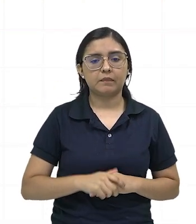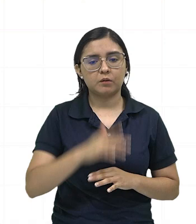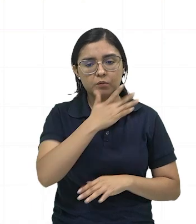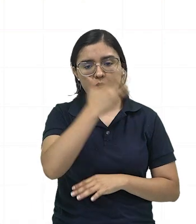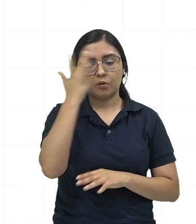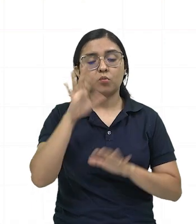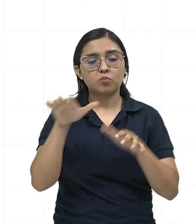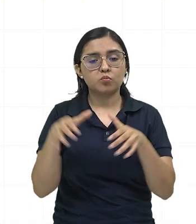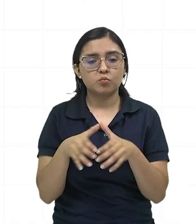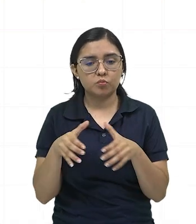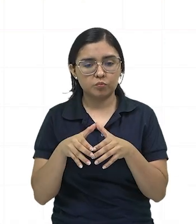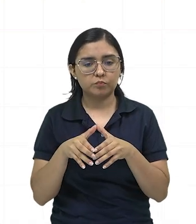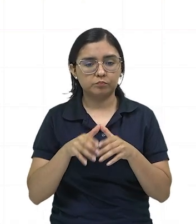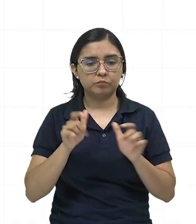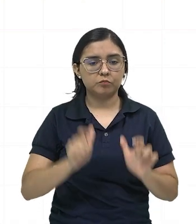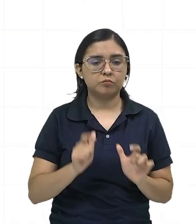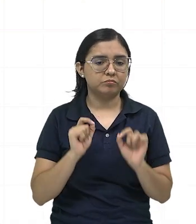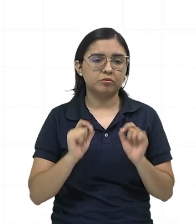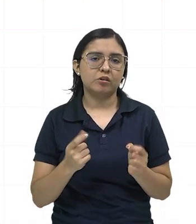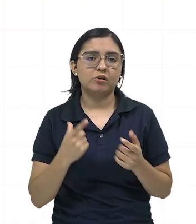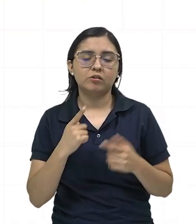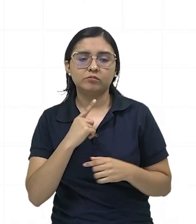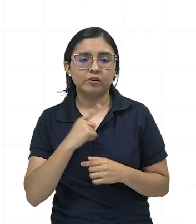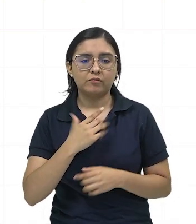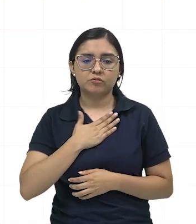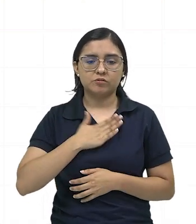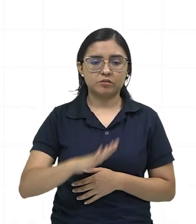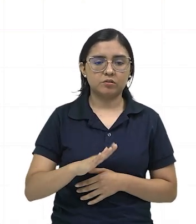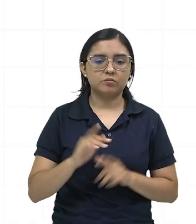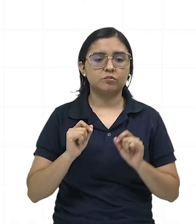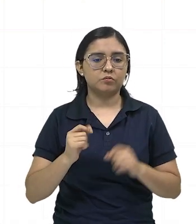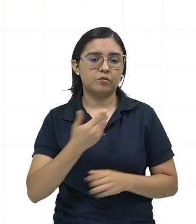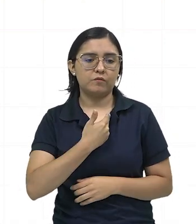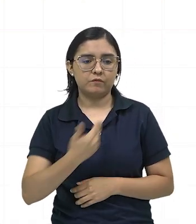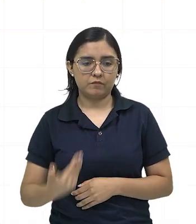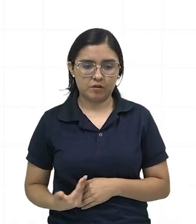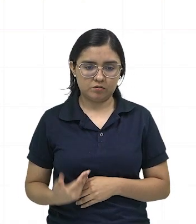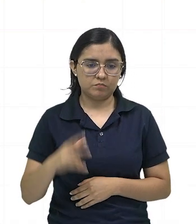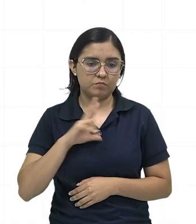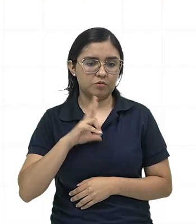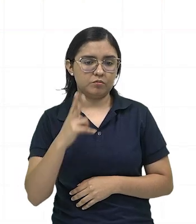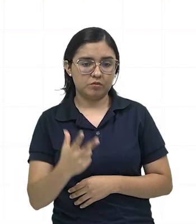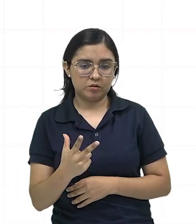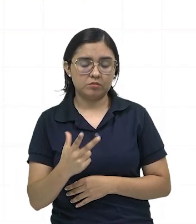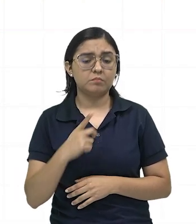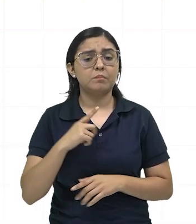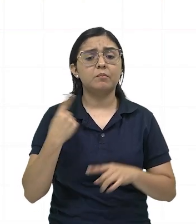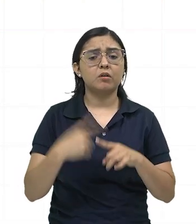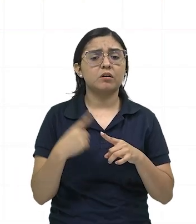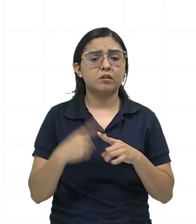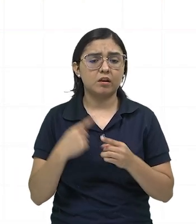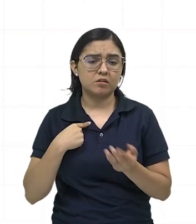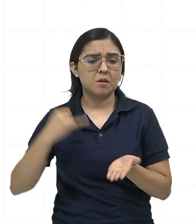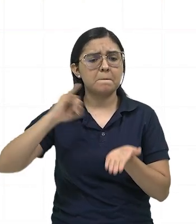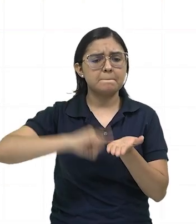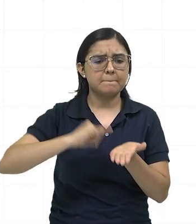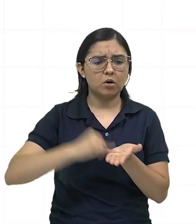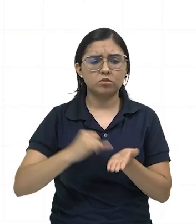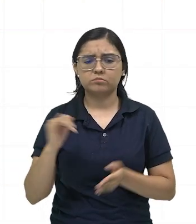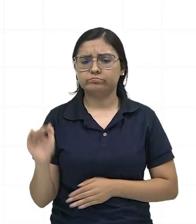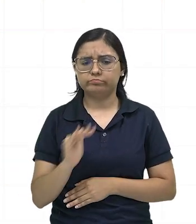elite local com o governo central português, que impunha altos impostos e